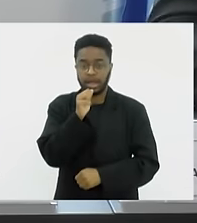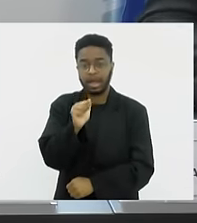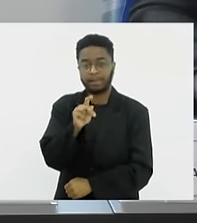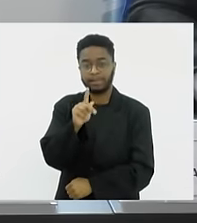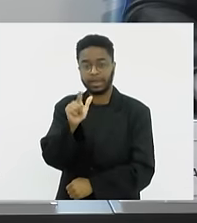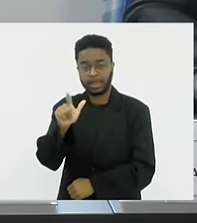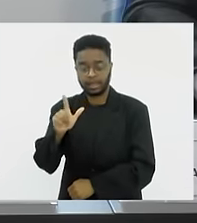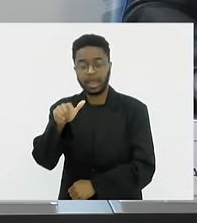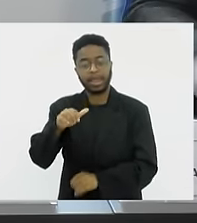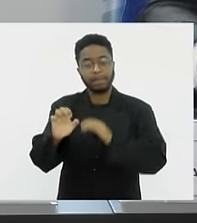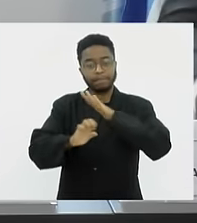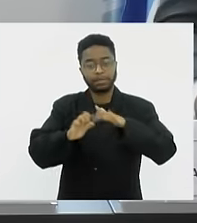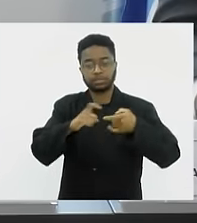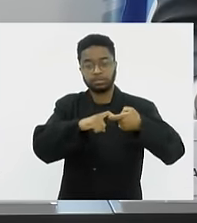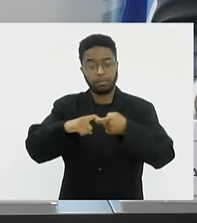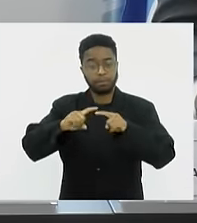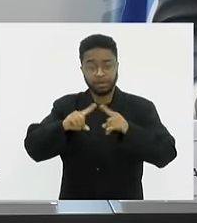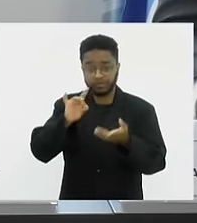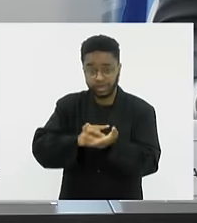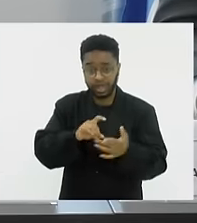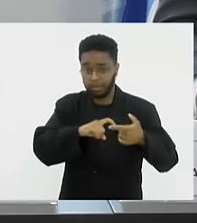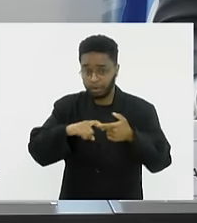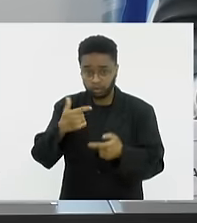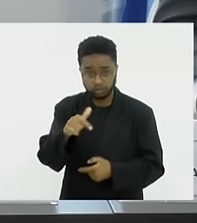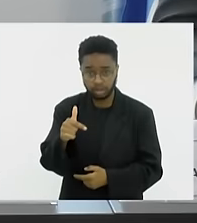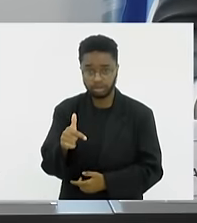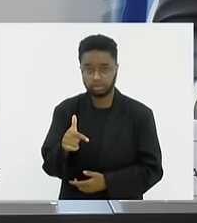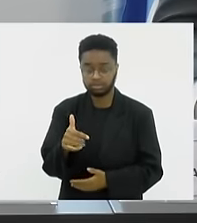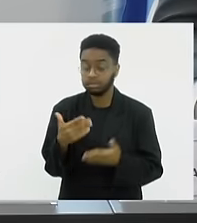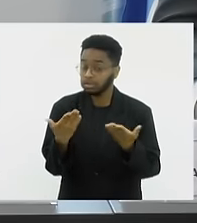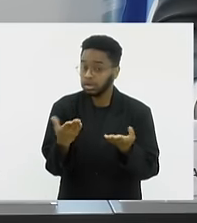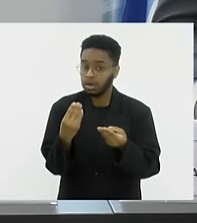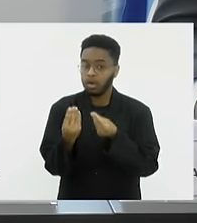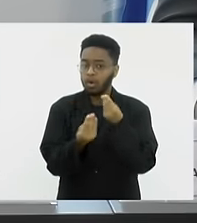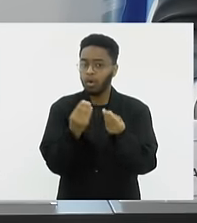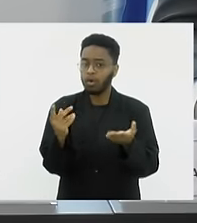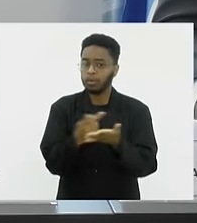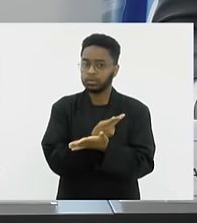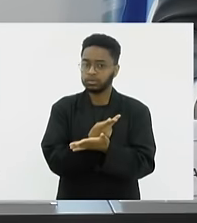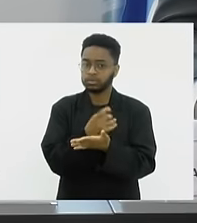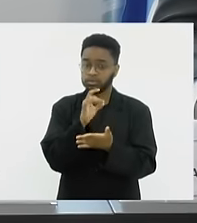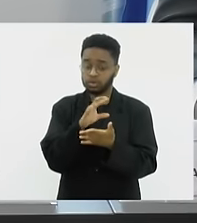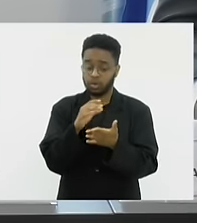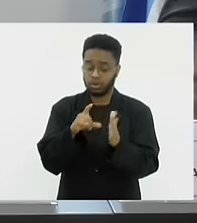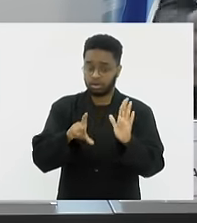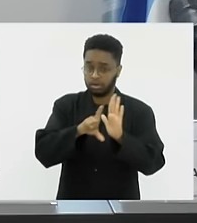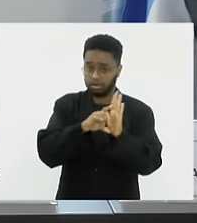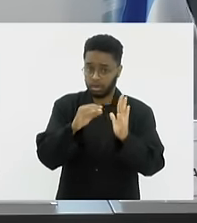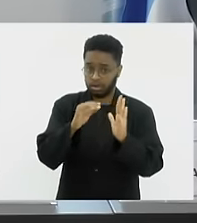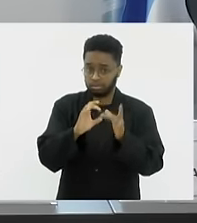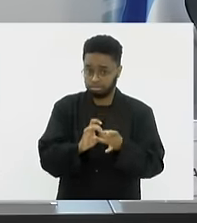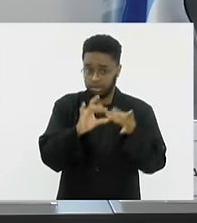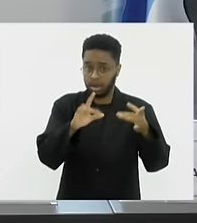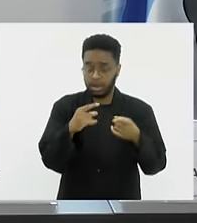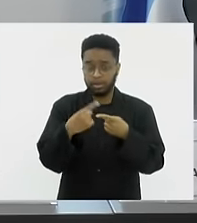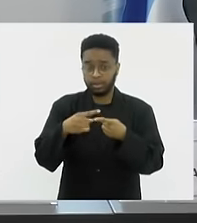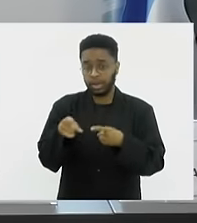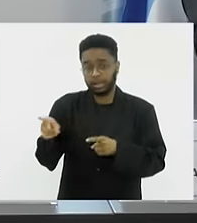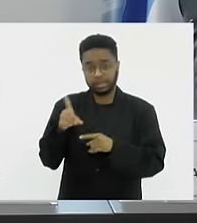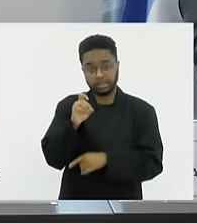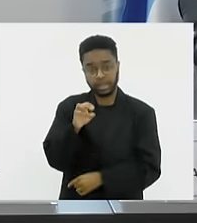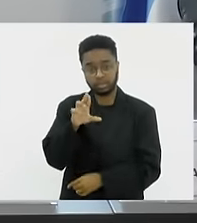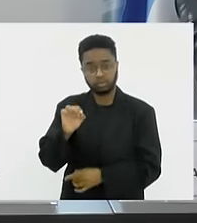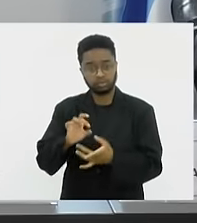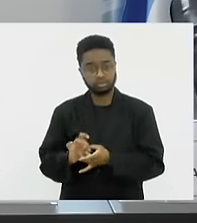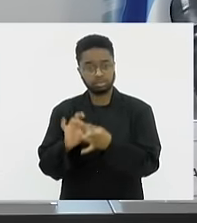de reboque que não tem reboque. E isso só pode acontecer e está dentro da legalidade, porque o Detro permitiu essa legalidade a partir do momento